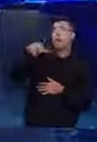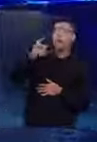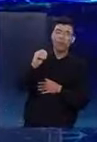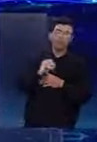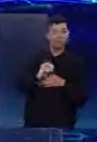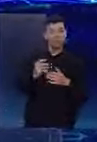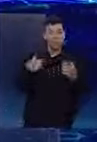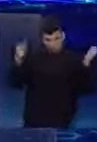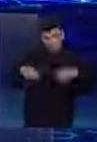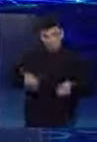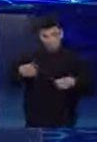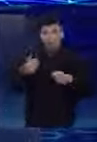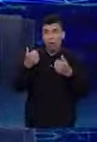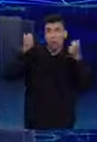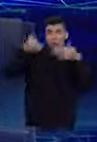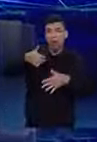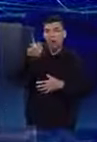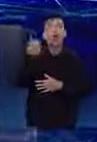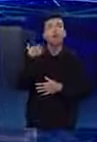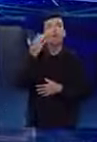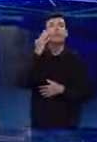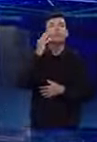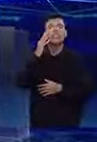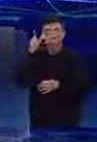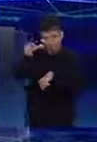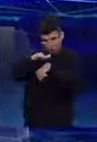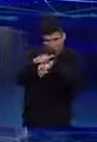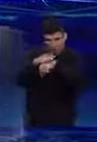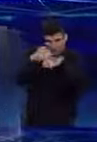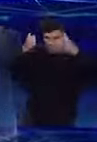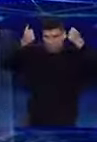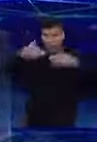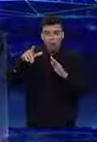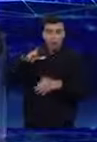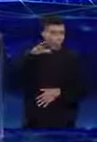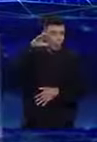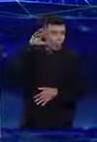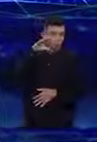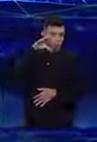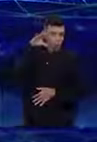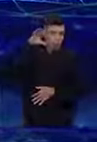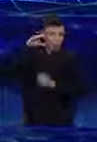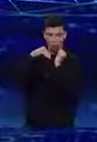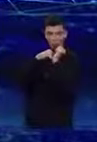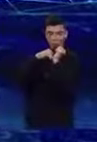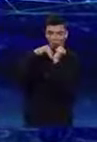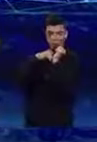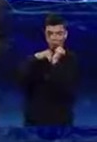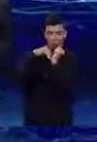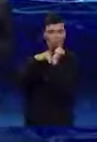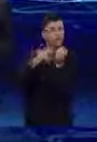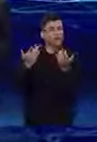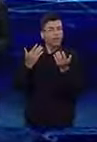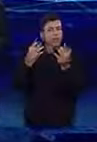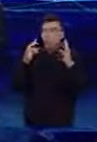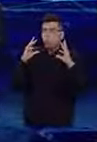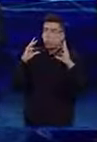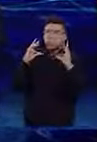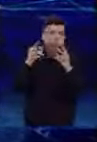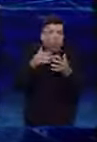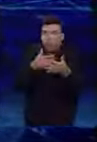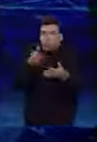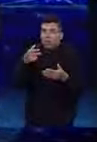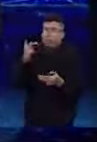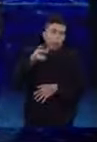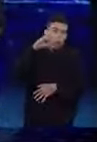a forma sigilosa que você colocou tantas coisas na sua vida. Tudo é motivo de sigilo, tudo é motivo de sigilo, tudo é motivo